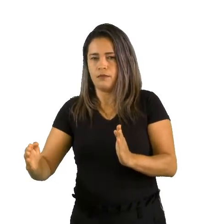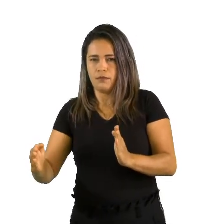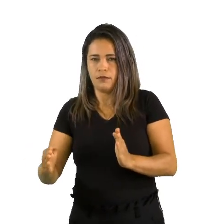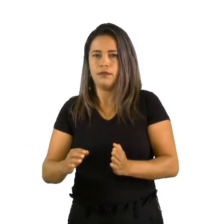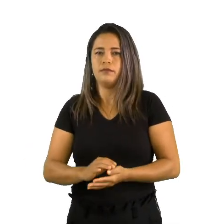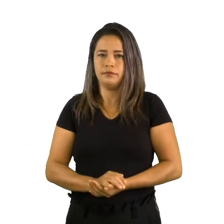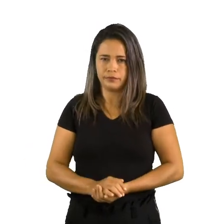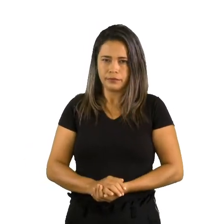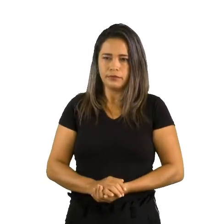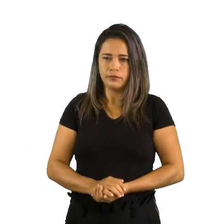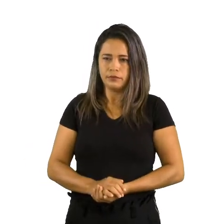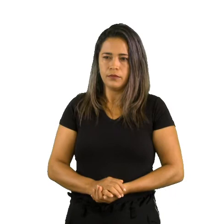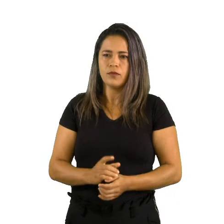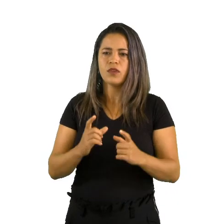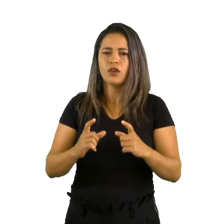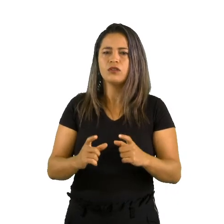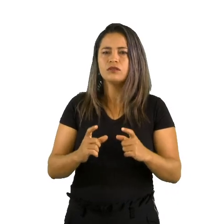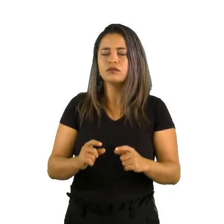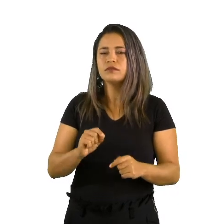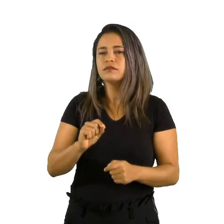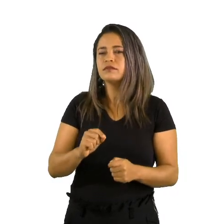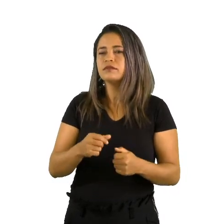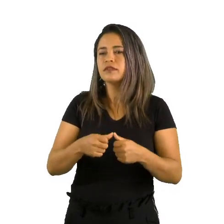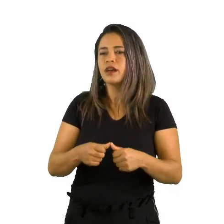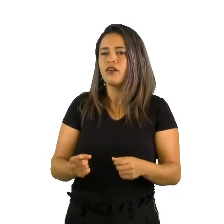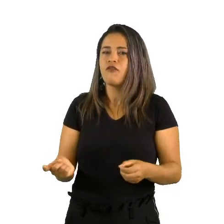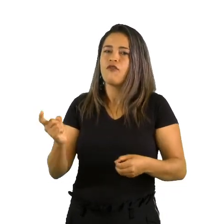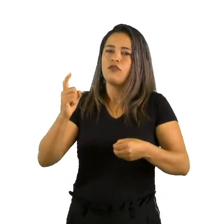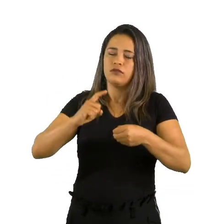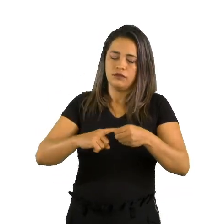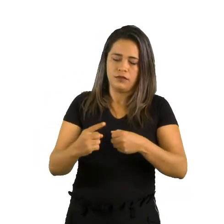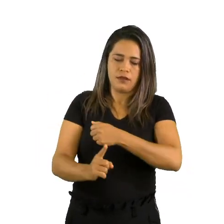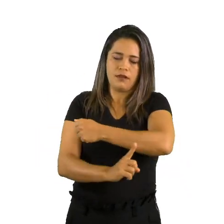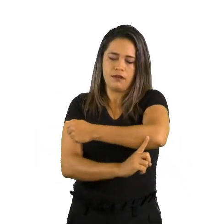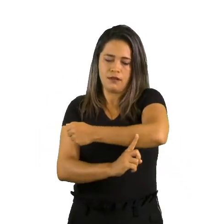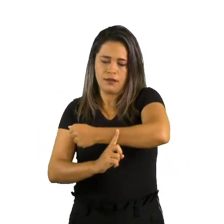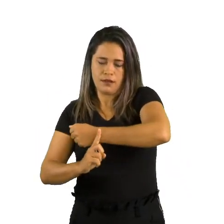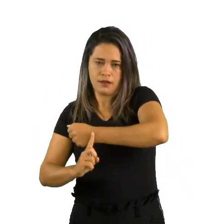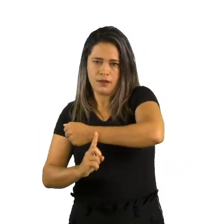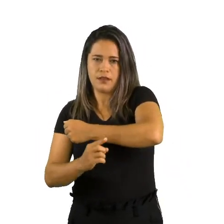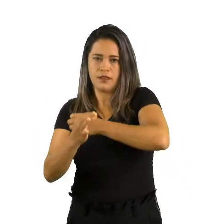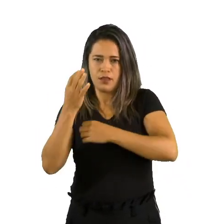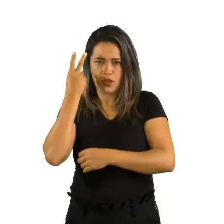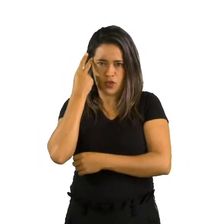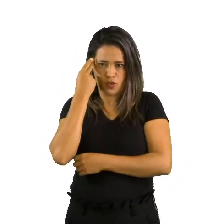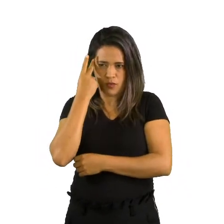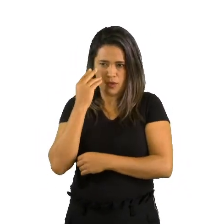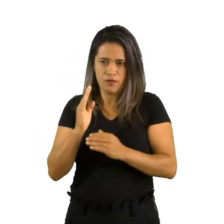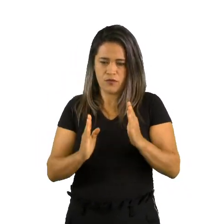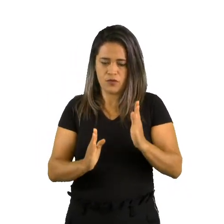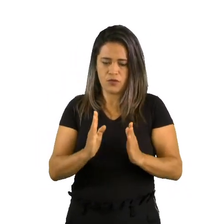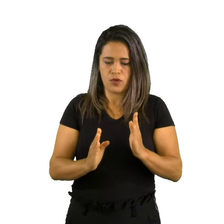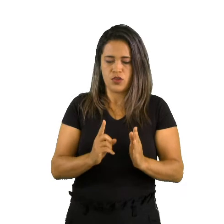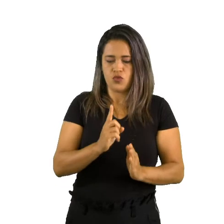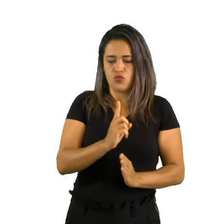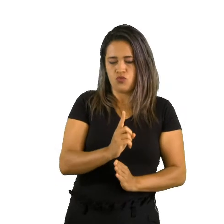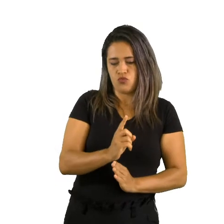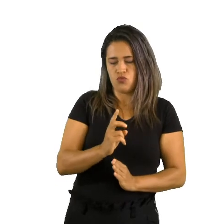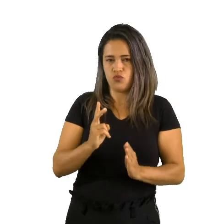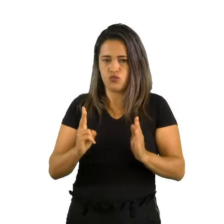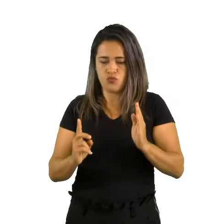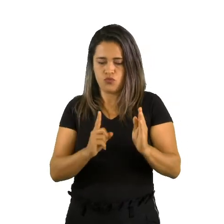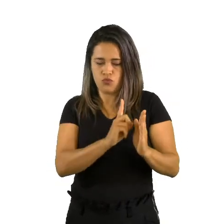vai ficar esse número? Olha lá, voltei a régua ao normal. Olha lá, ficou entre o 1 e o 2,